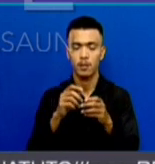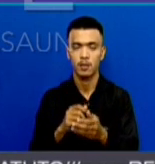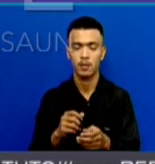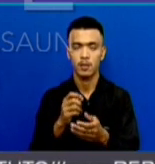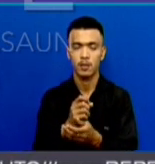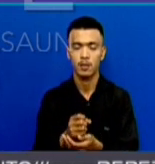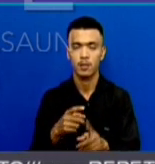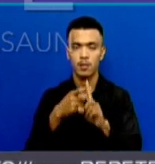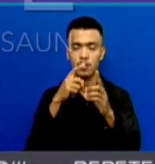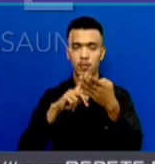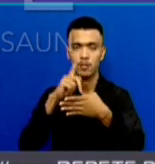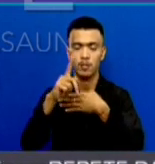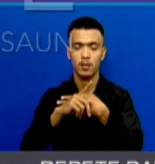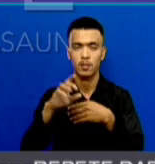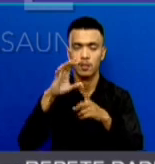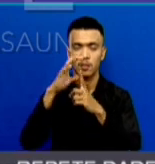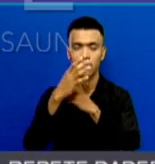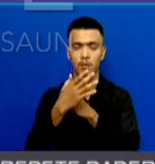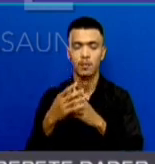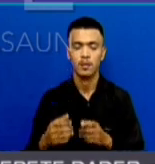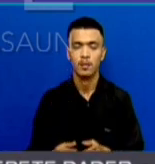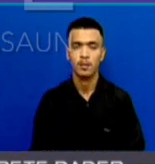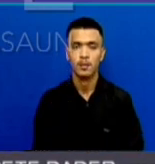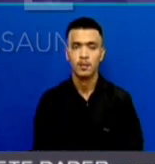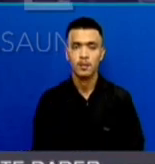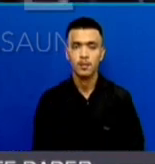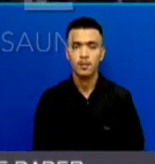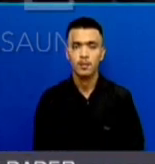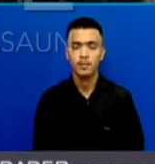lihusi programa taramado.